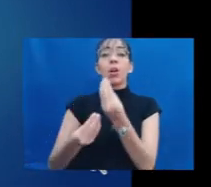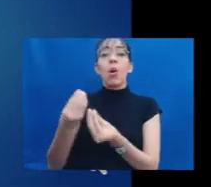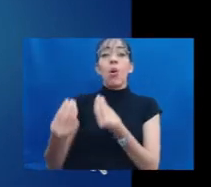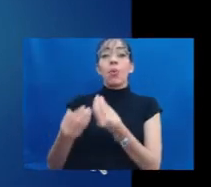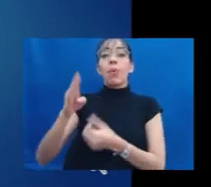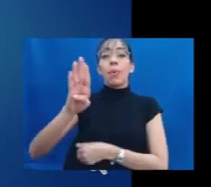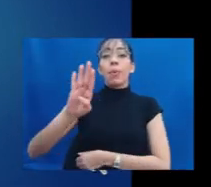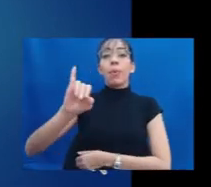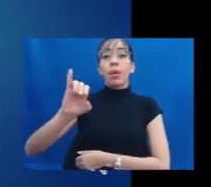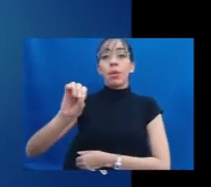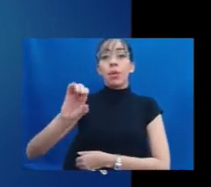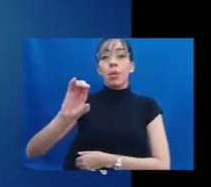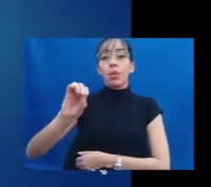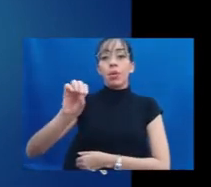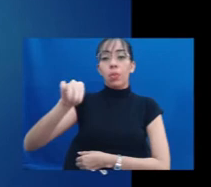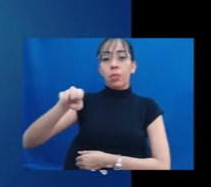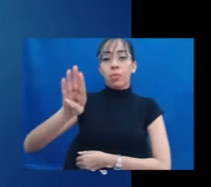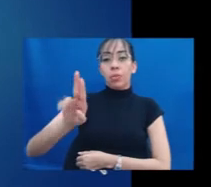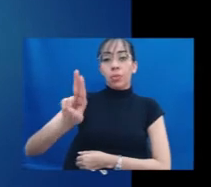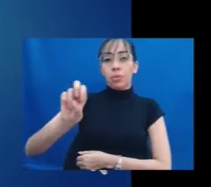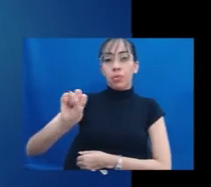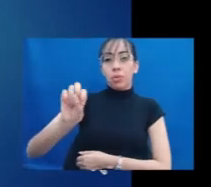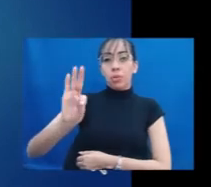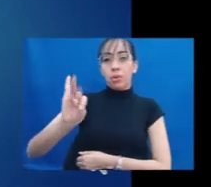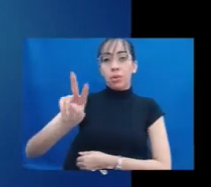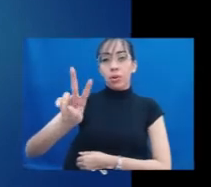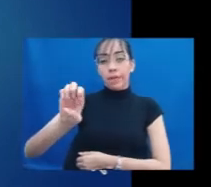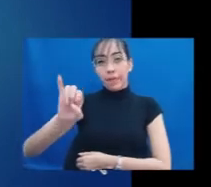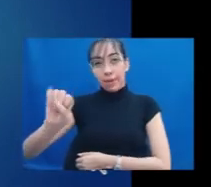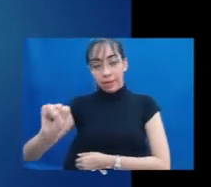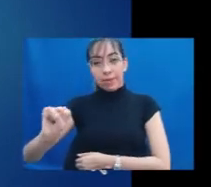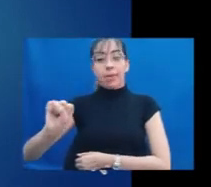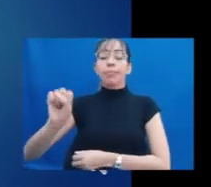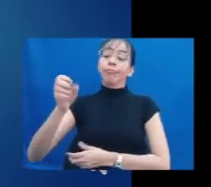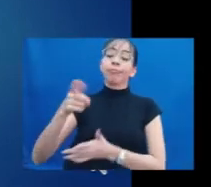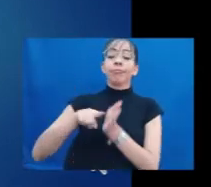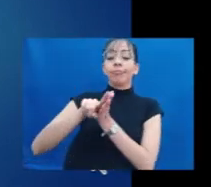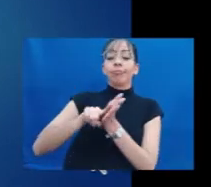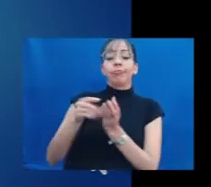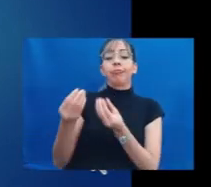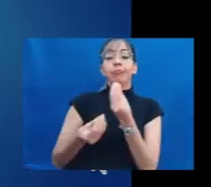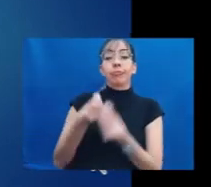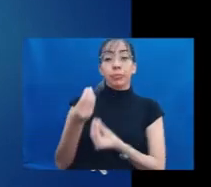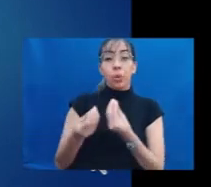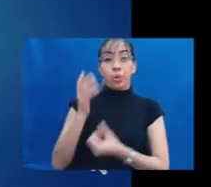biocombustíveis e bioplásticos, e essa mistura era utilizada aí como fonte de energia para bactérias.